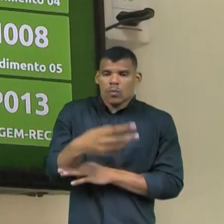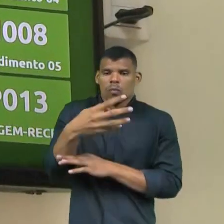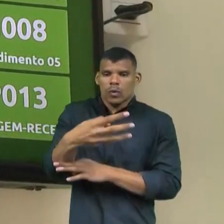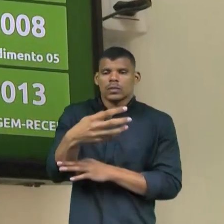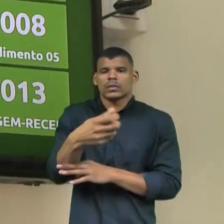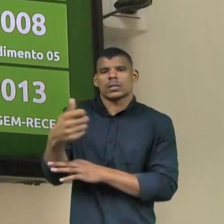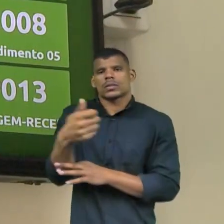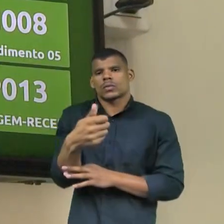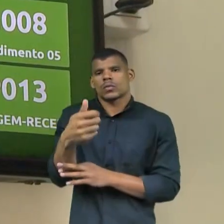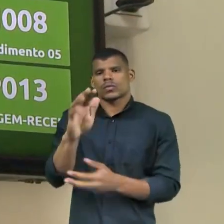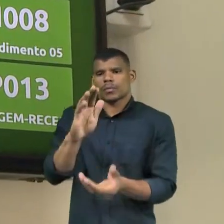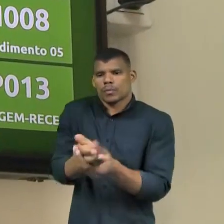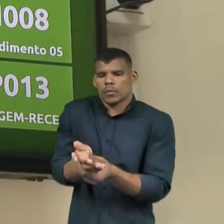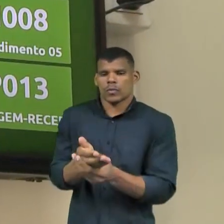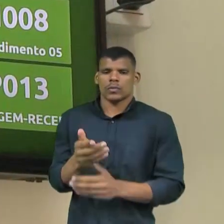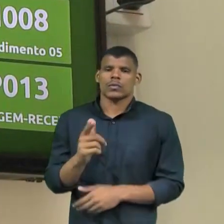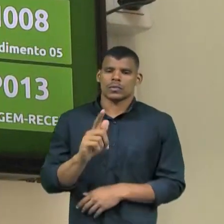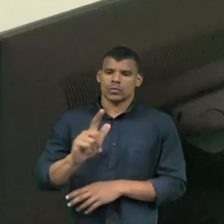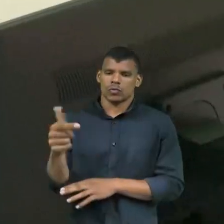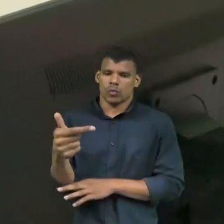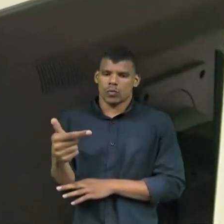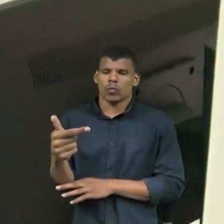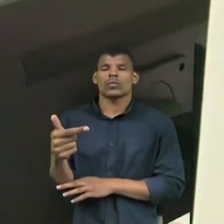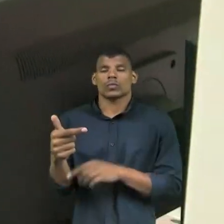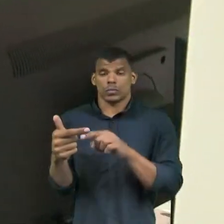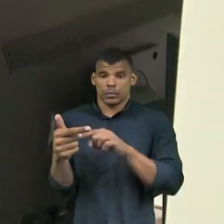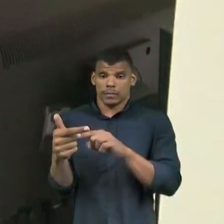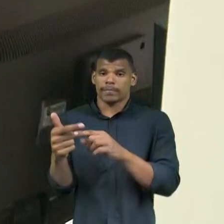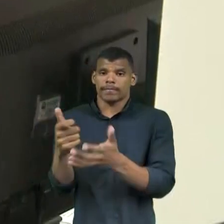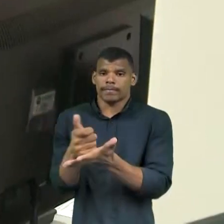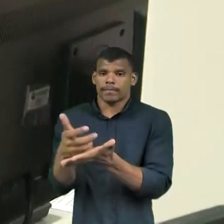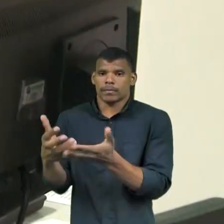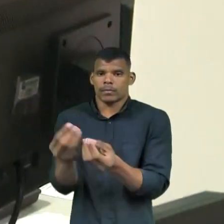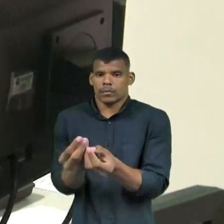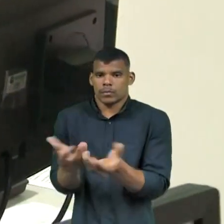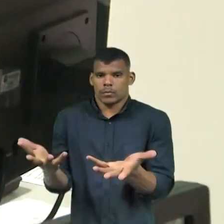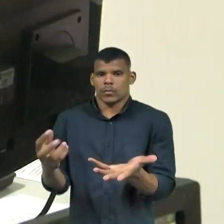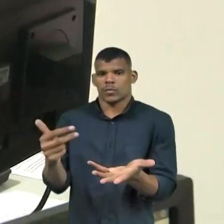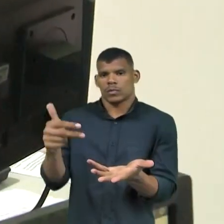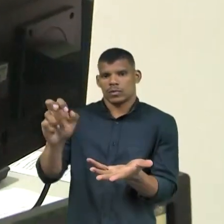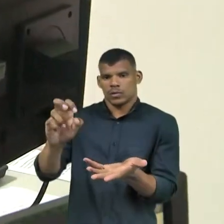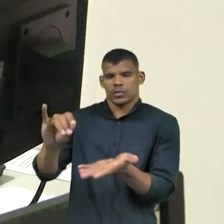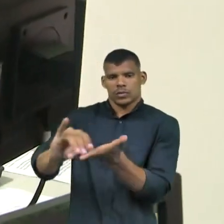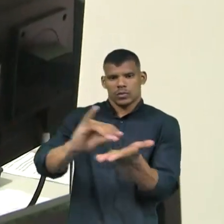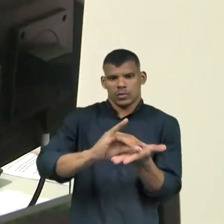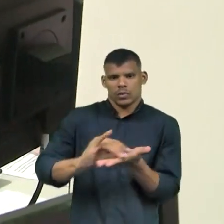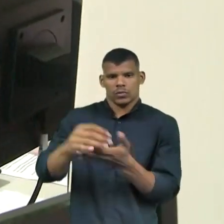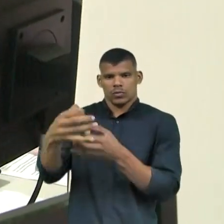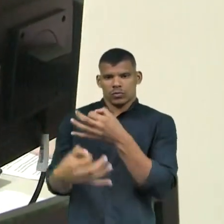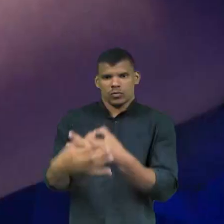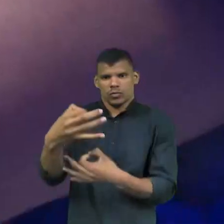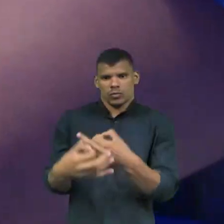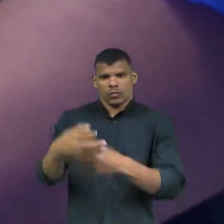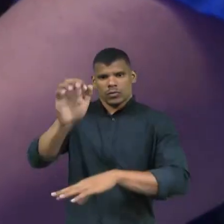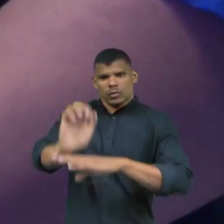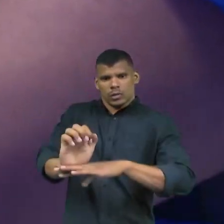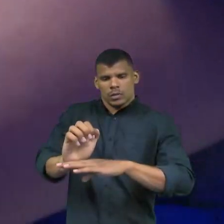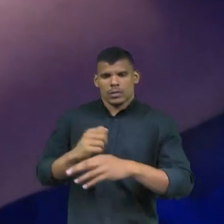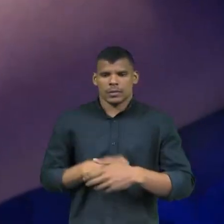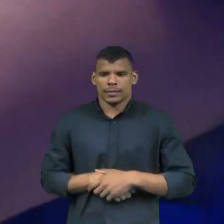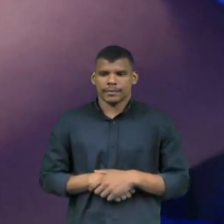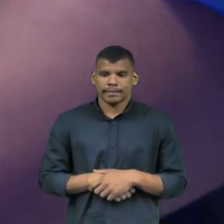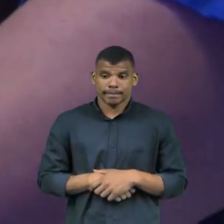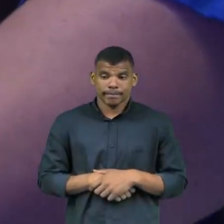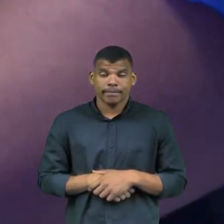277.411 processos em segunda instância, distribuídos em 15 tribunais de justiça estaduais. O impacto